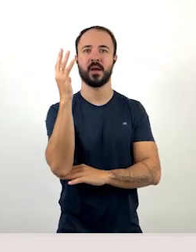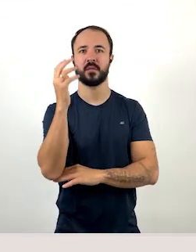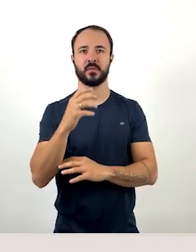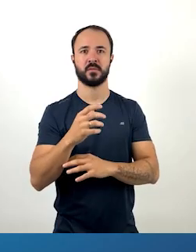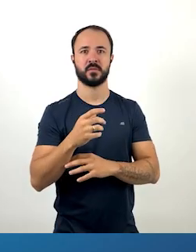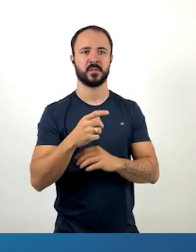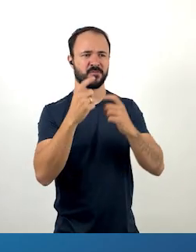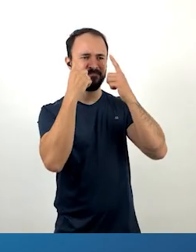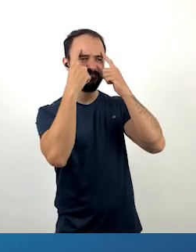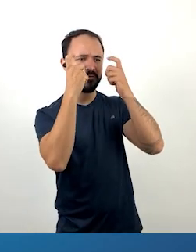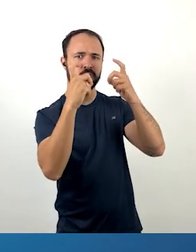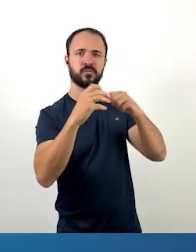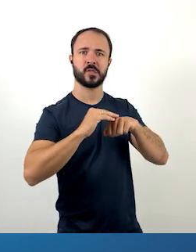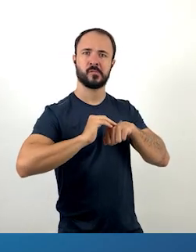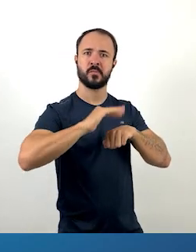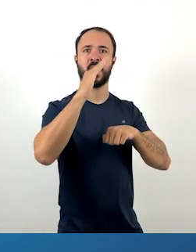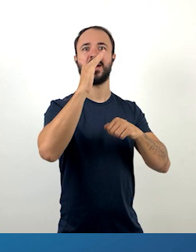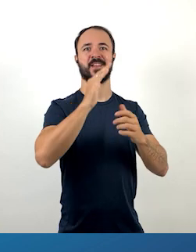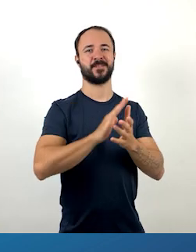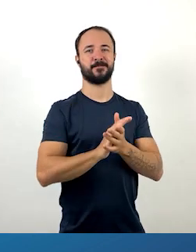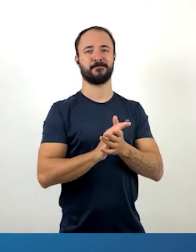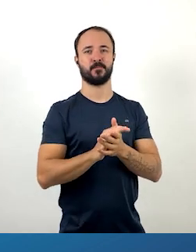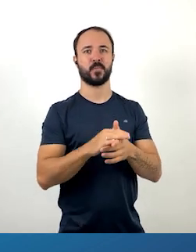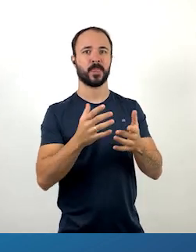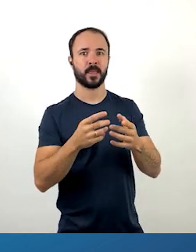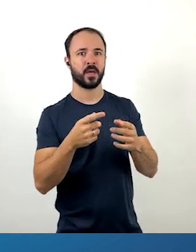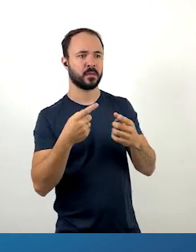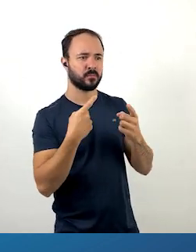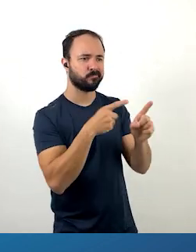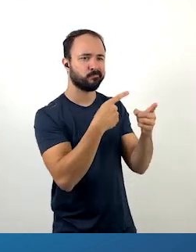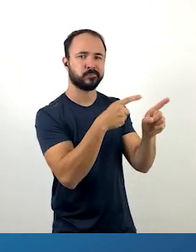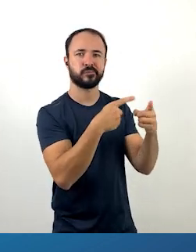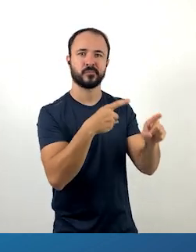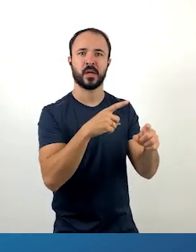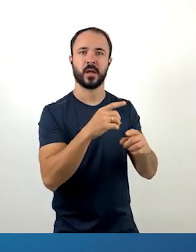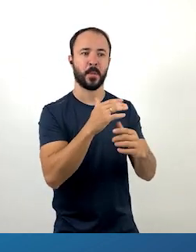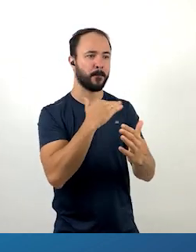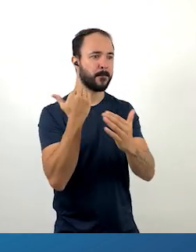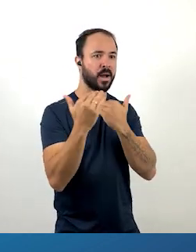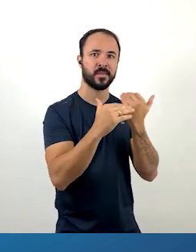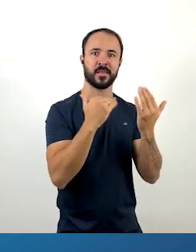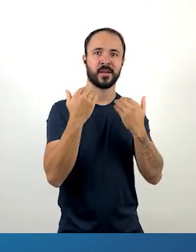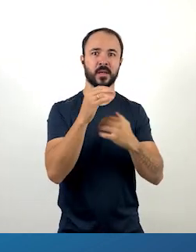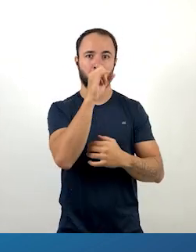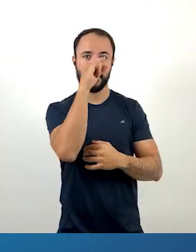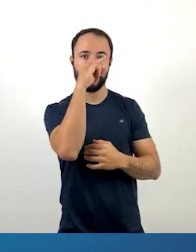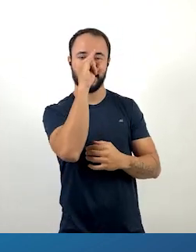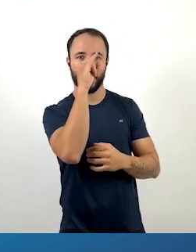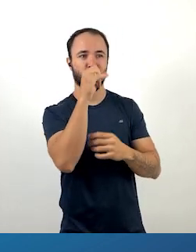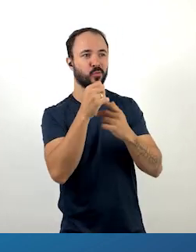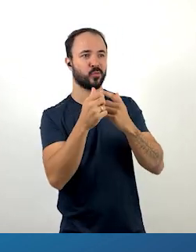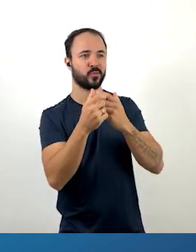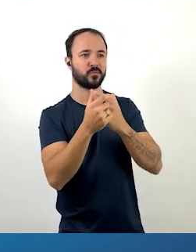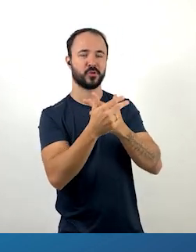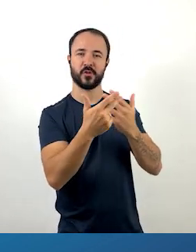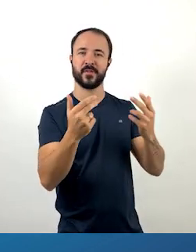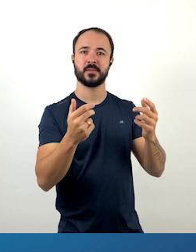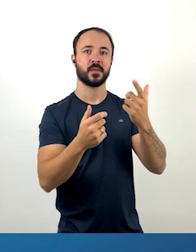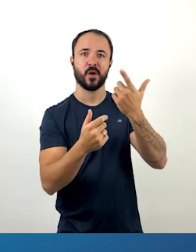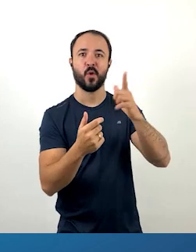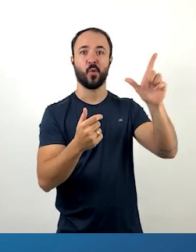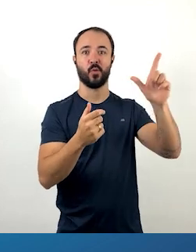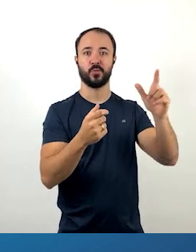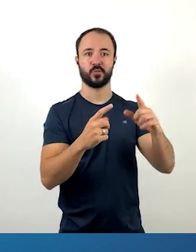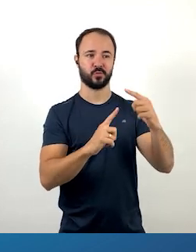Então, consequentemente, ele acaba na competição, ele acaba com a população de porcos do mato que temos na região e o javali se prolifera